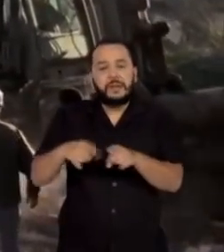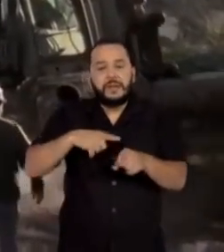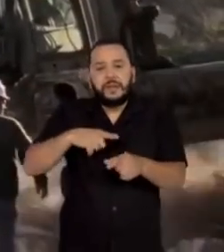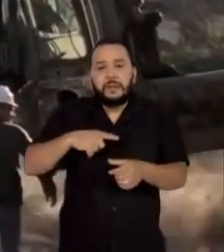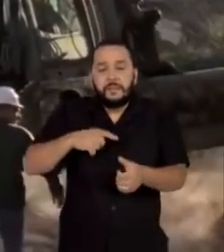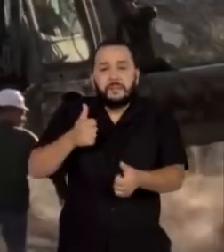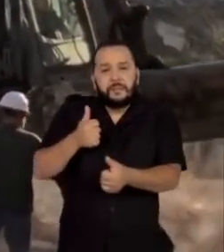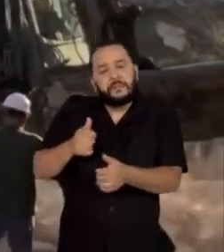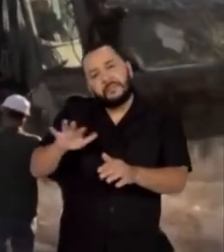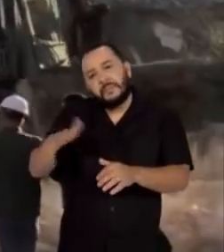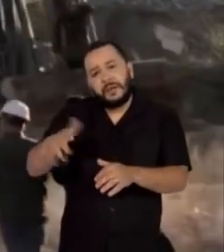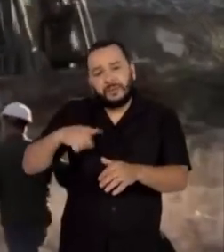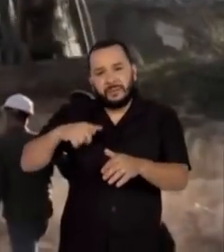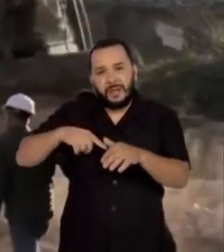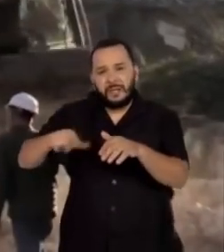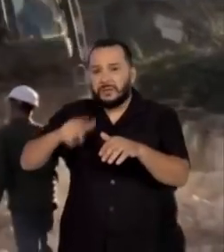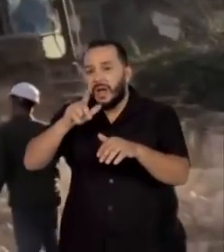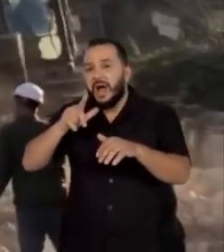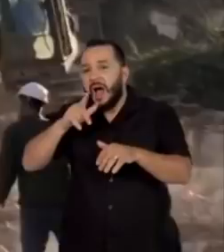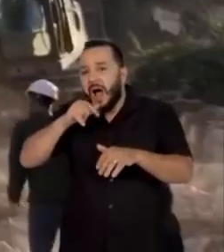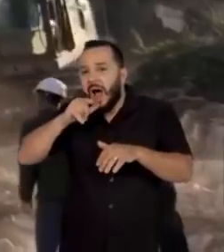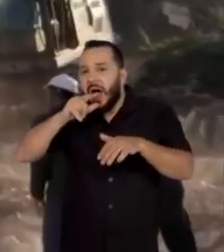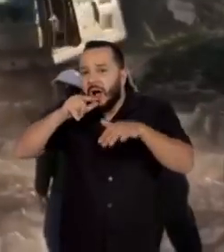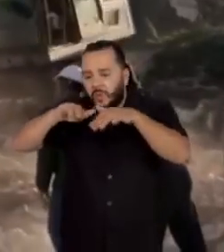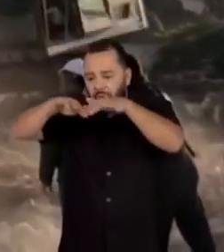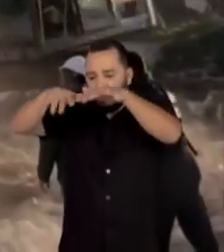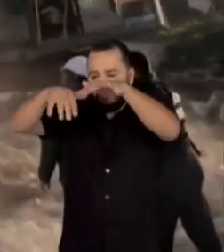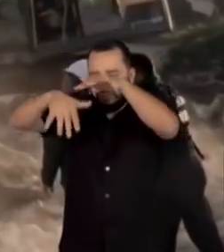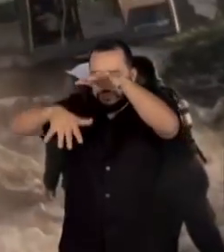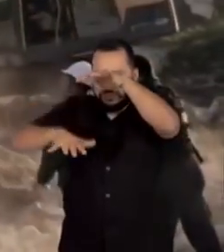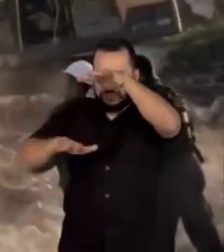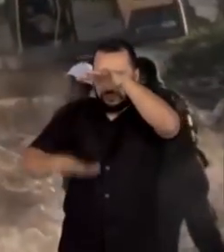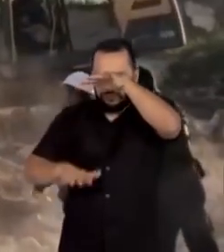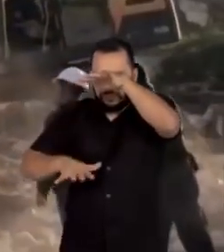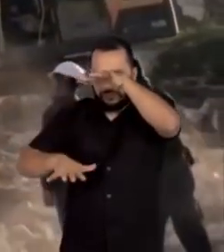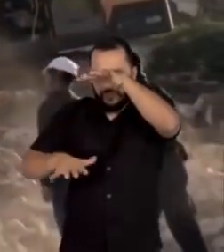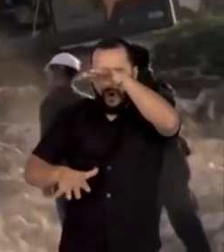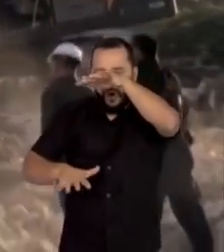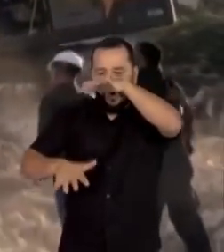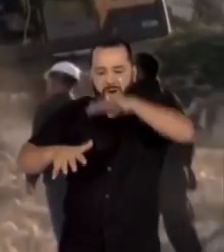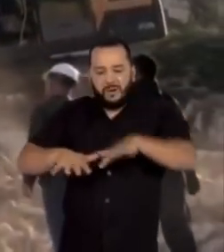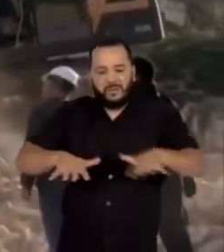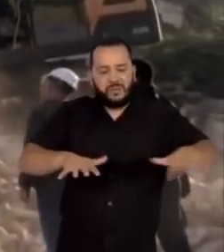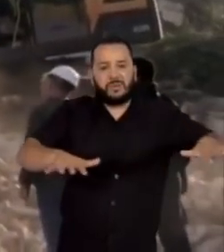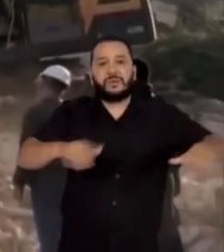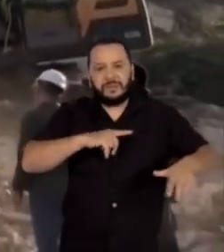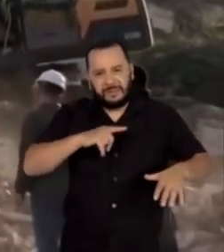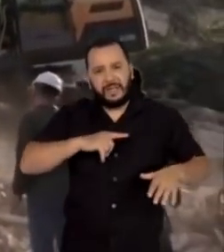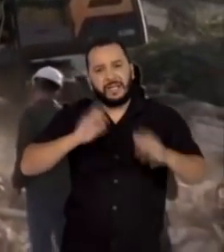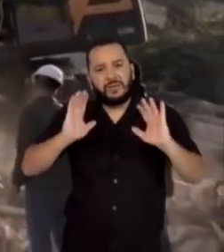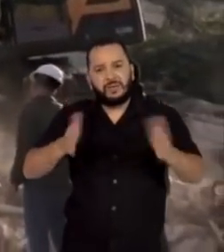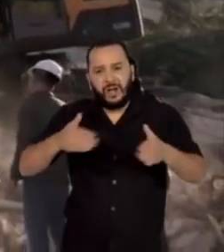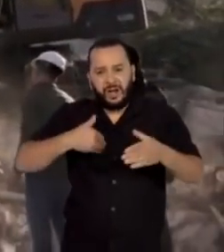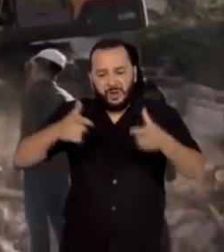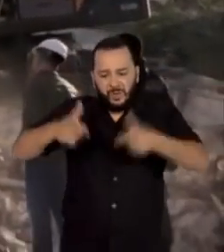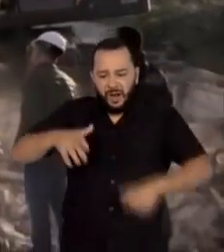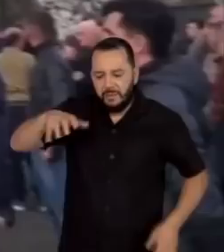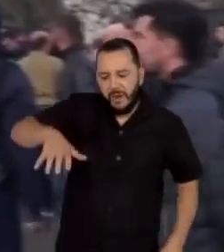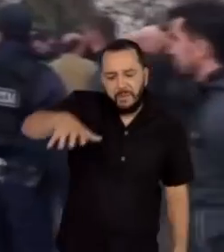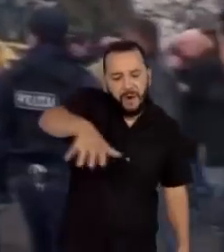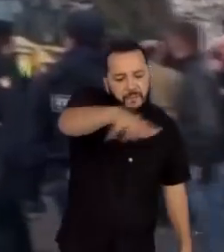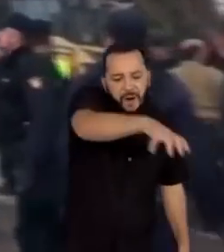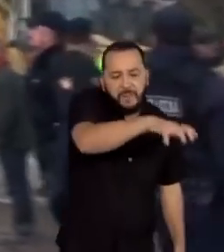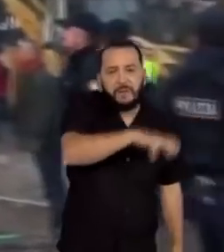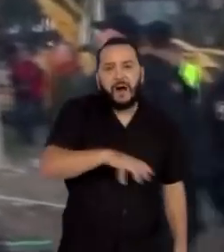de 10 quilômetros. E também foi sentido na região dos Balcãs e da Puglia, no sul da